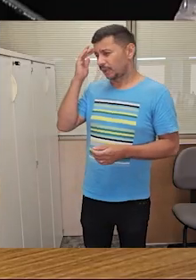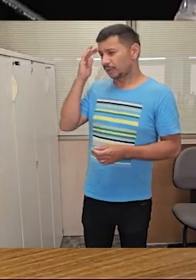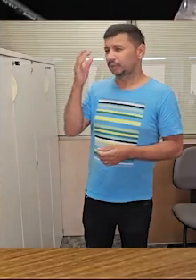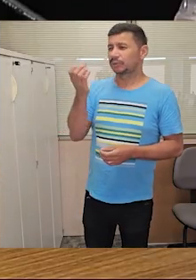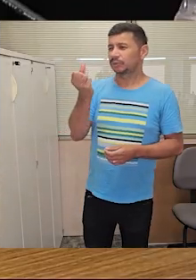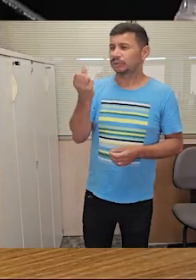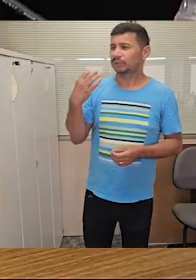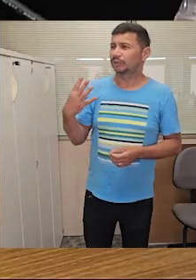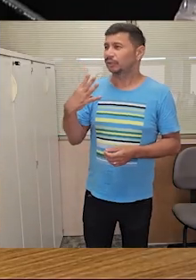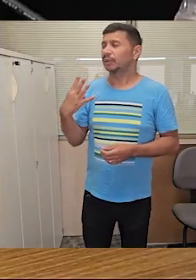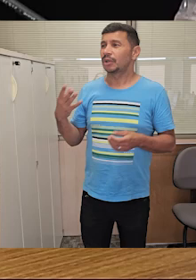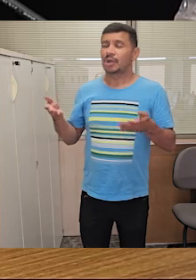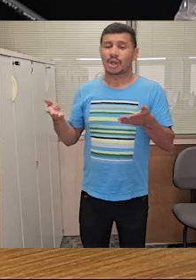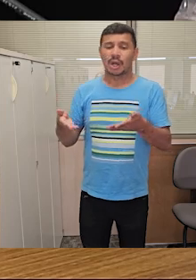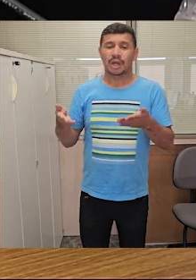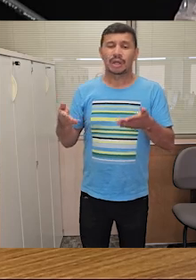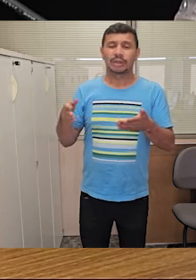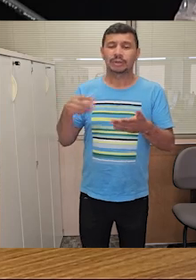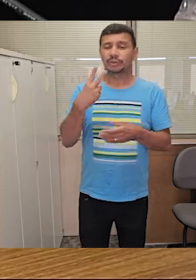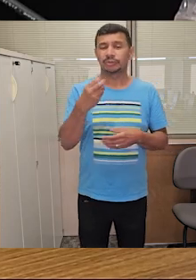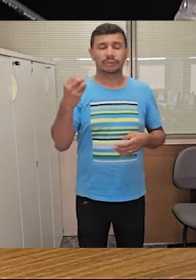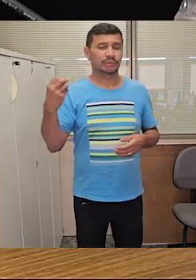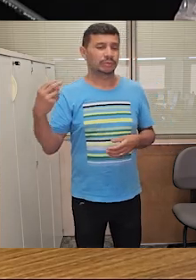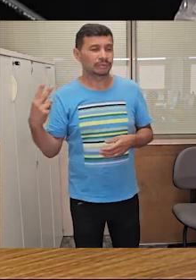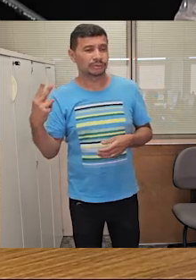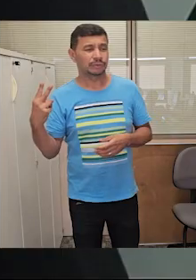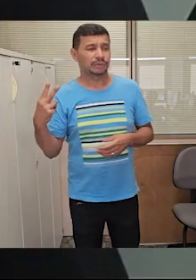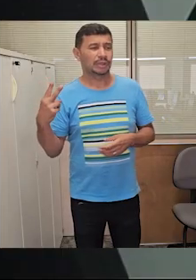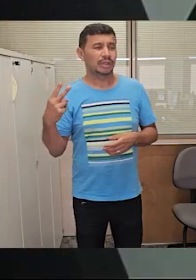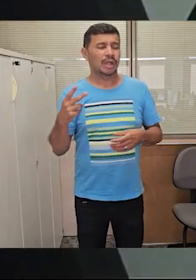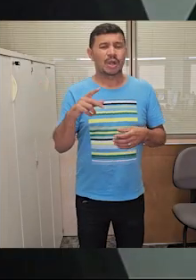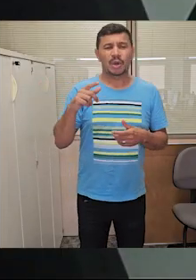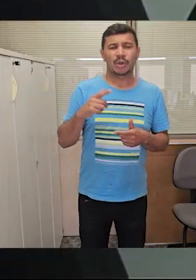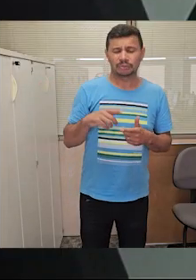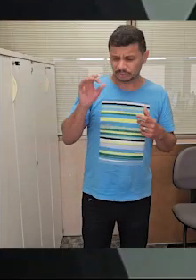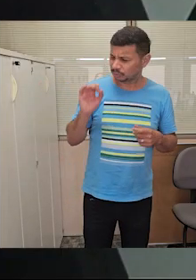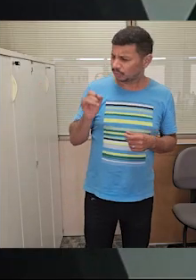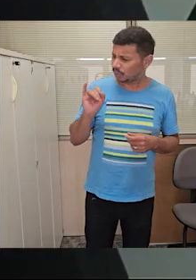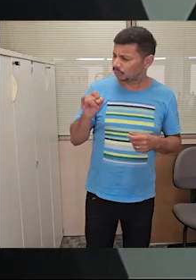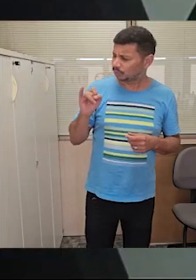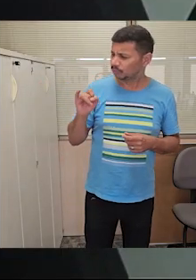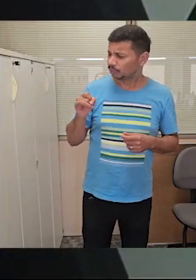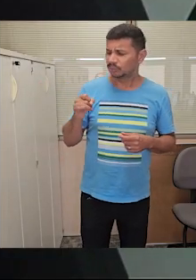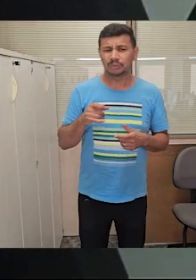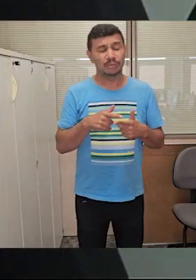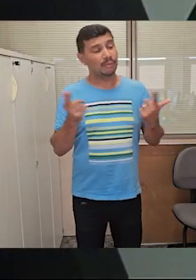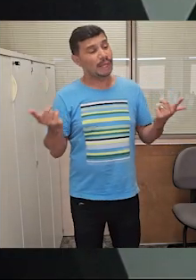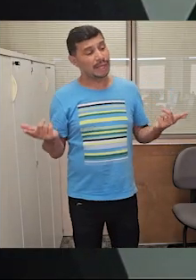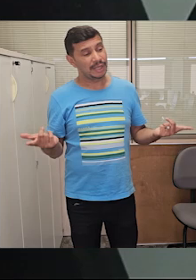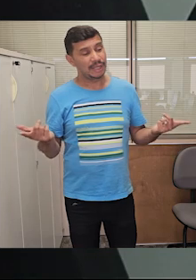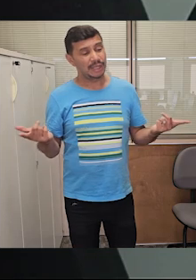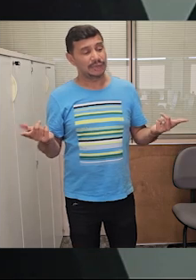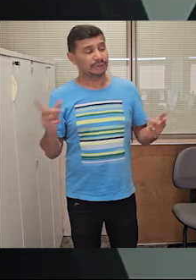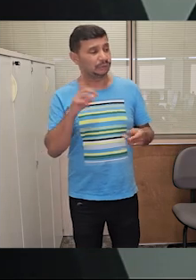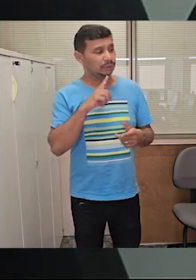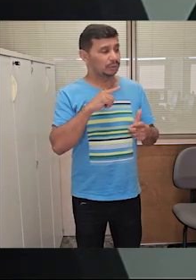tiveram em 64 estavam agora em 2022. Claro, o problema é que,